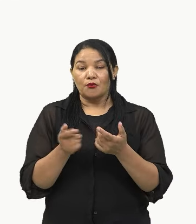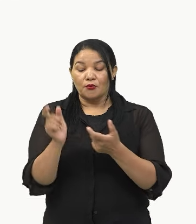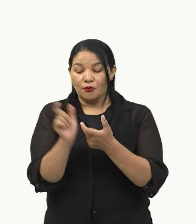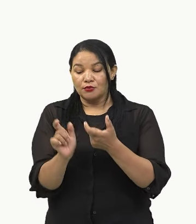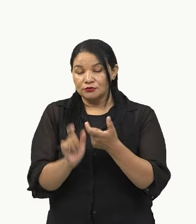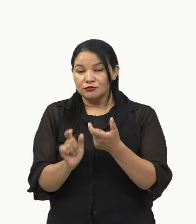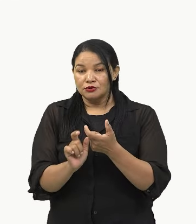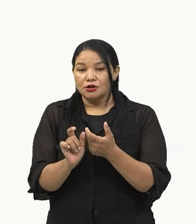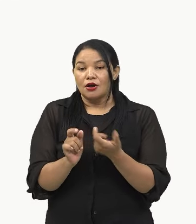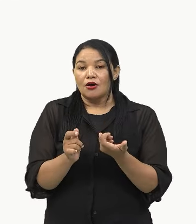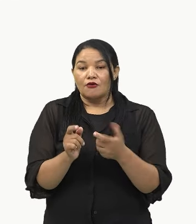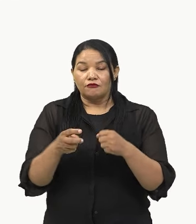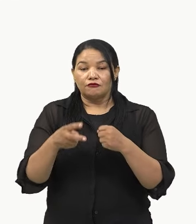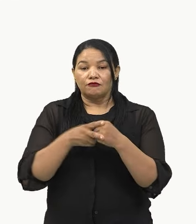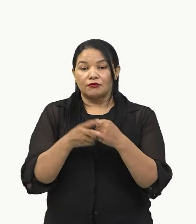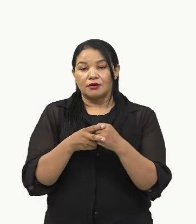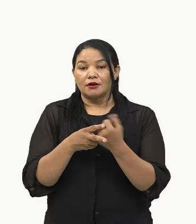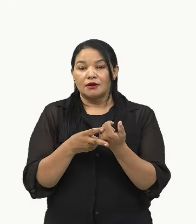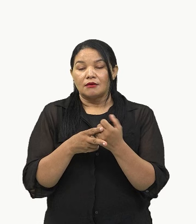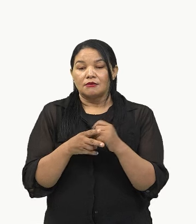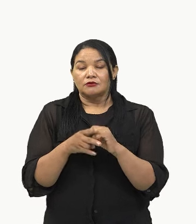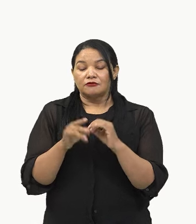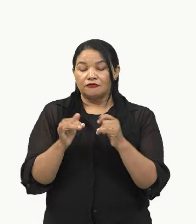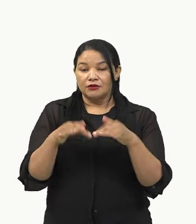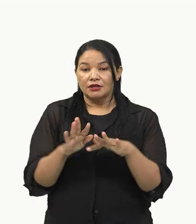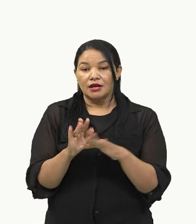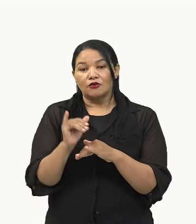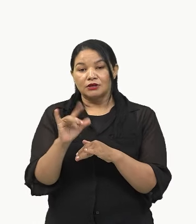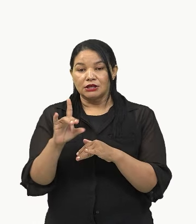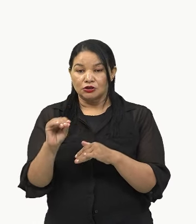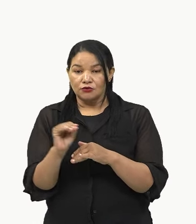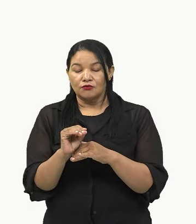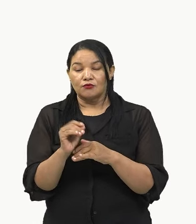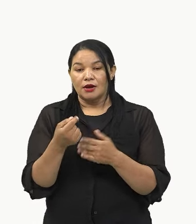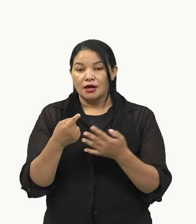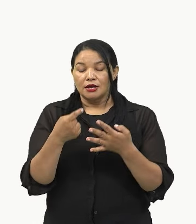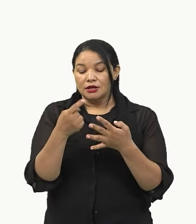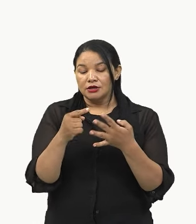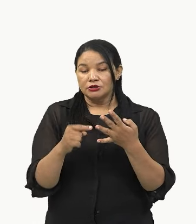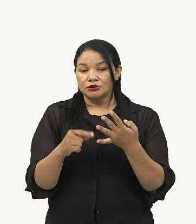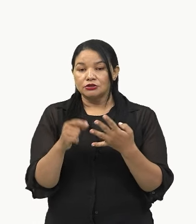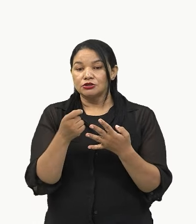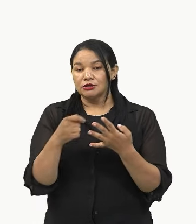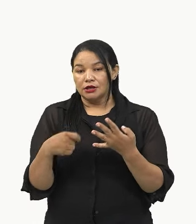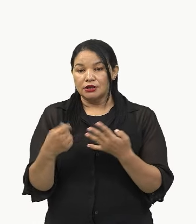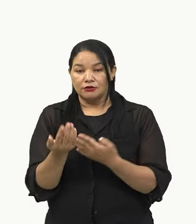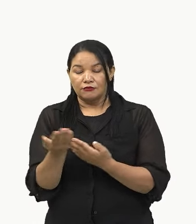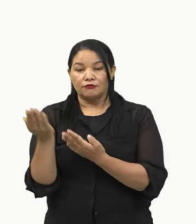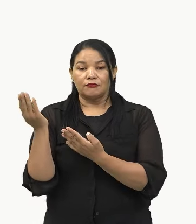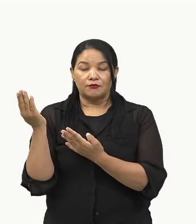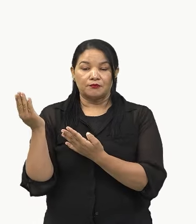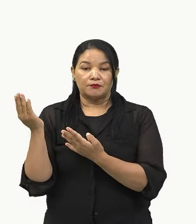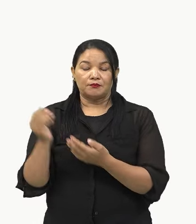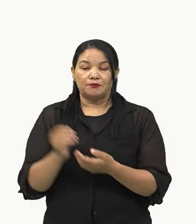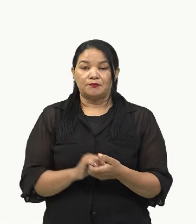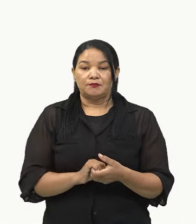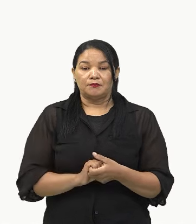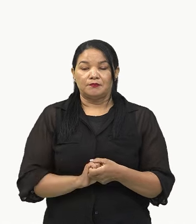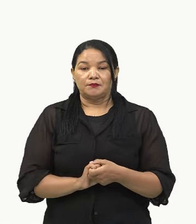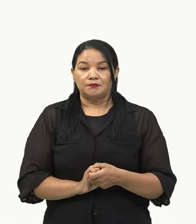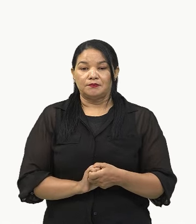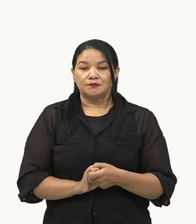ido, eu digo yo he venido, que é o verbo vir, né? Tu has venido, él